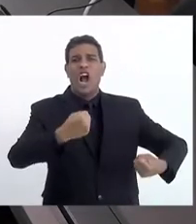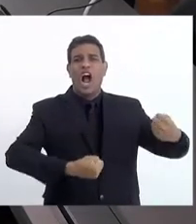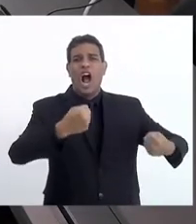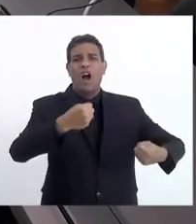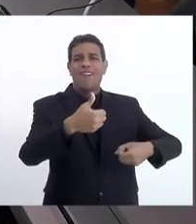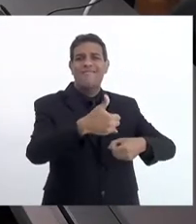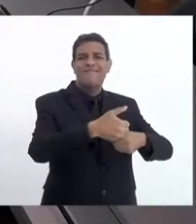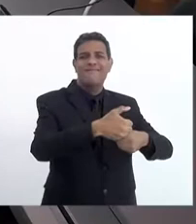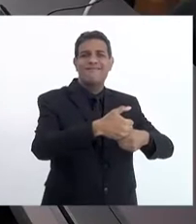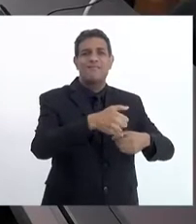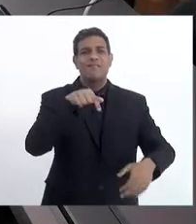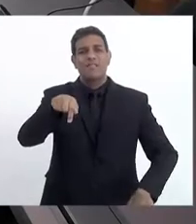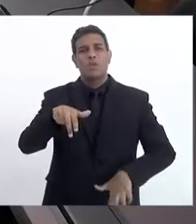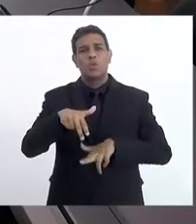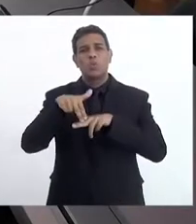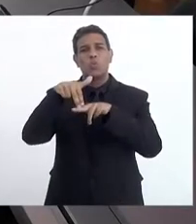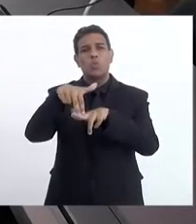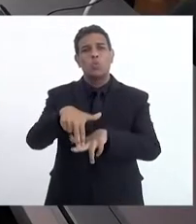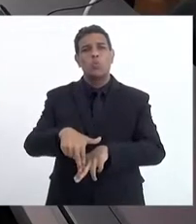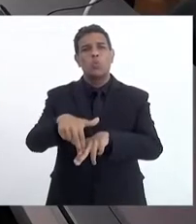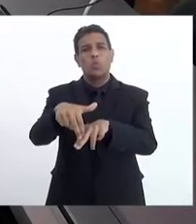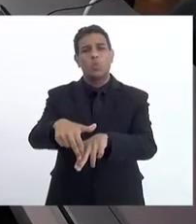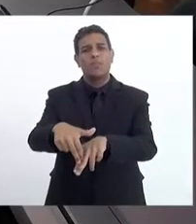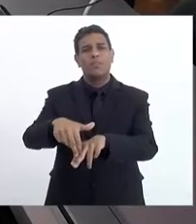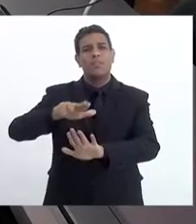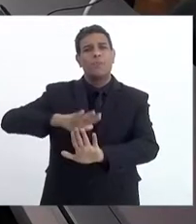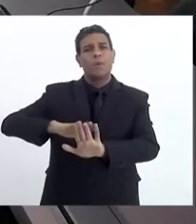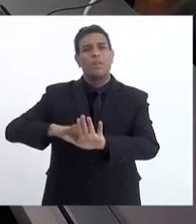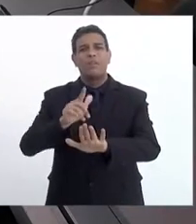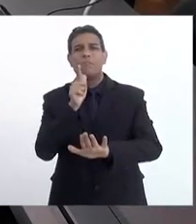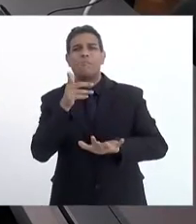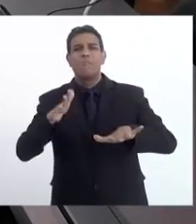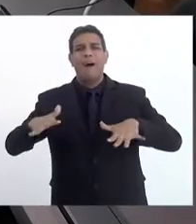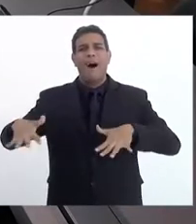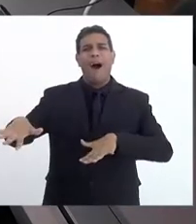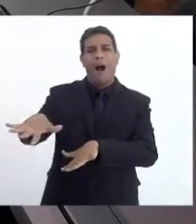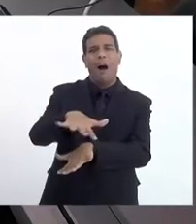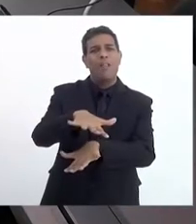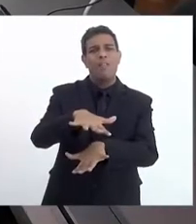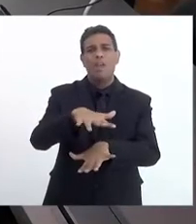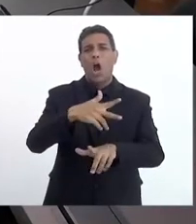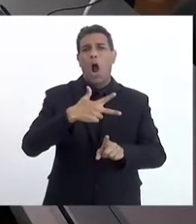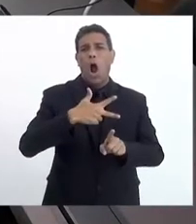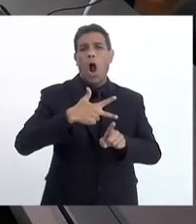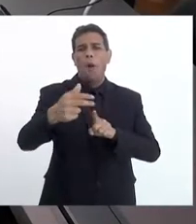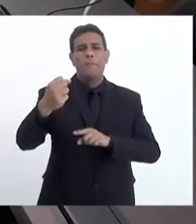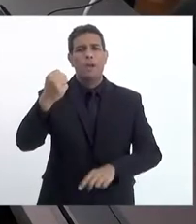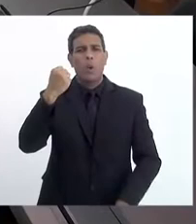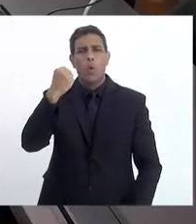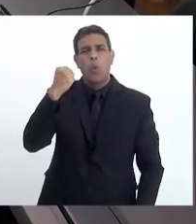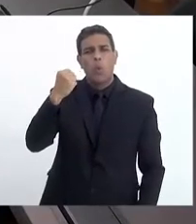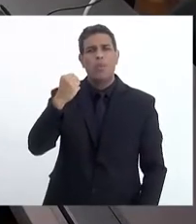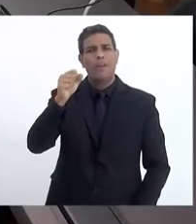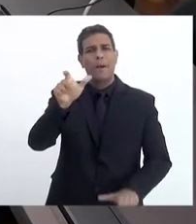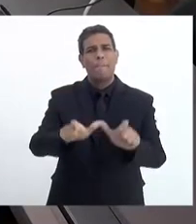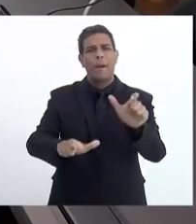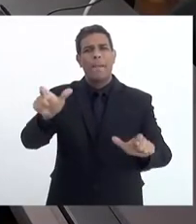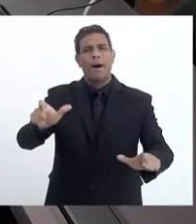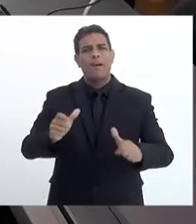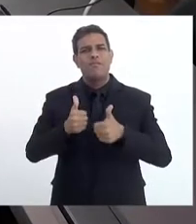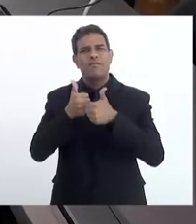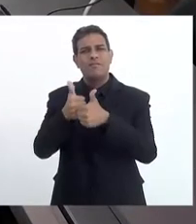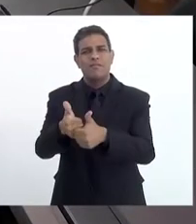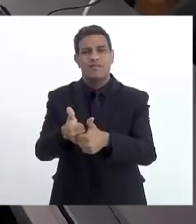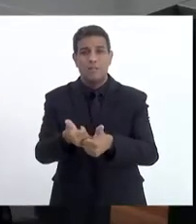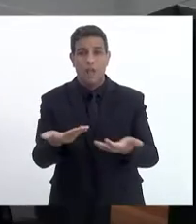só usa a natureza. É, grandes campeões, né? Agora, nosso medalhista de ouro, enfim. Enfim, então, é